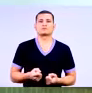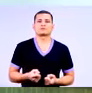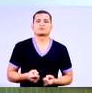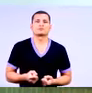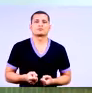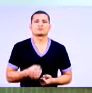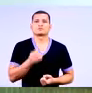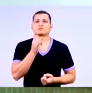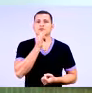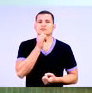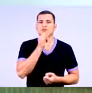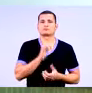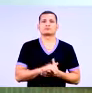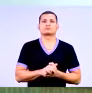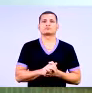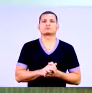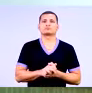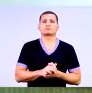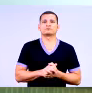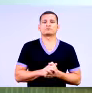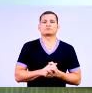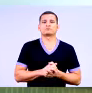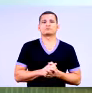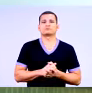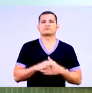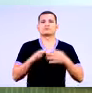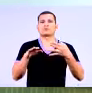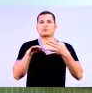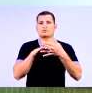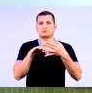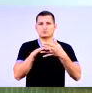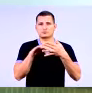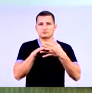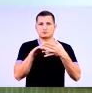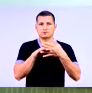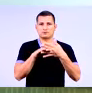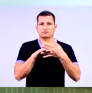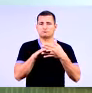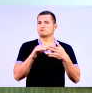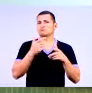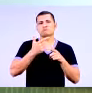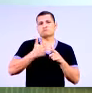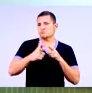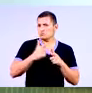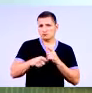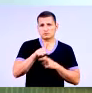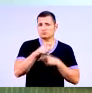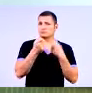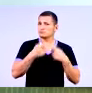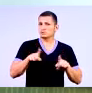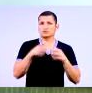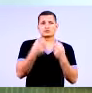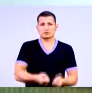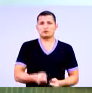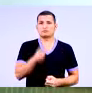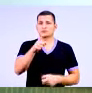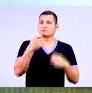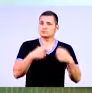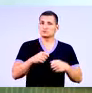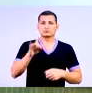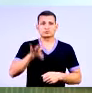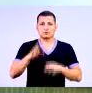por exemplo, a homossexualidade. Eu digo, não tem problema, você não precisa aceitar, você só precisa